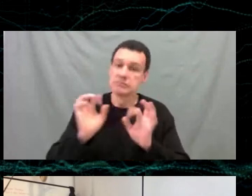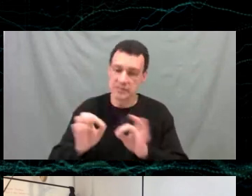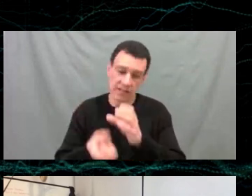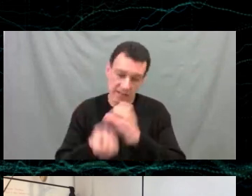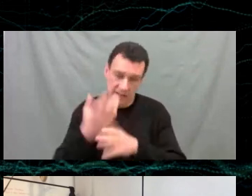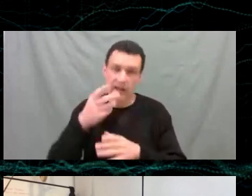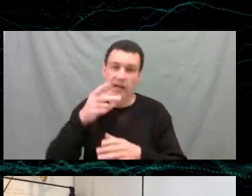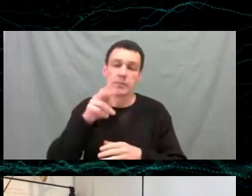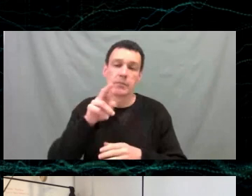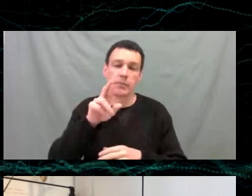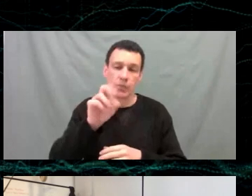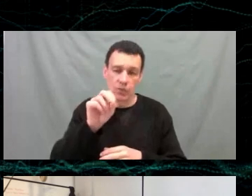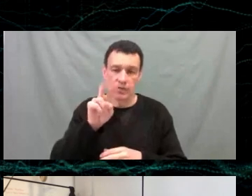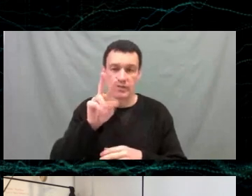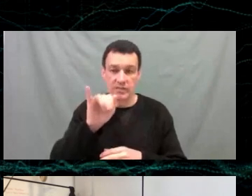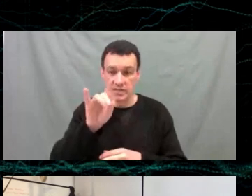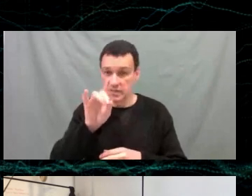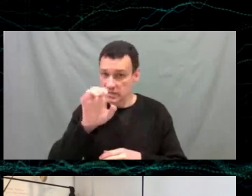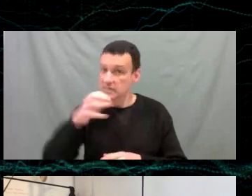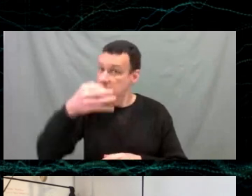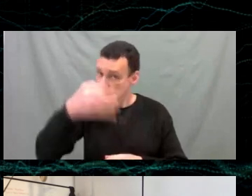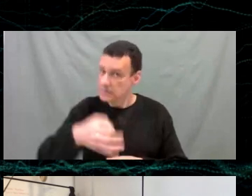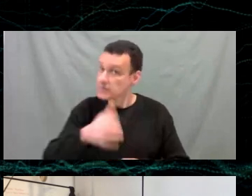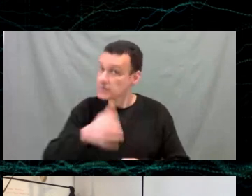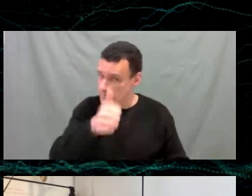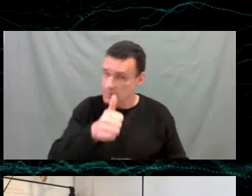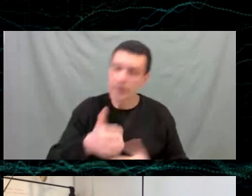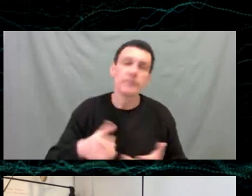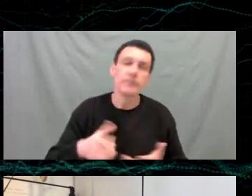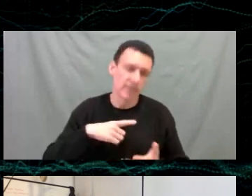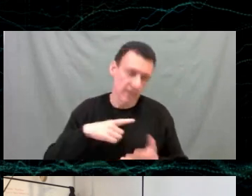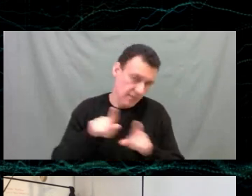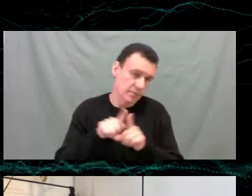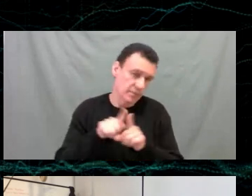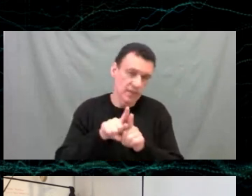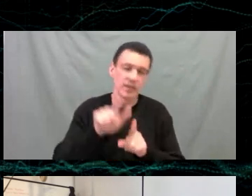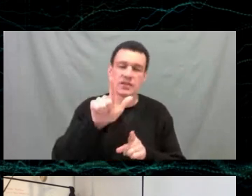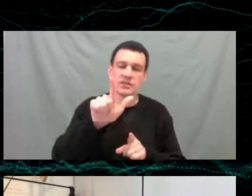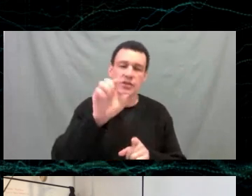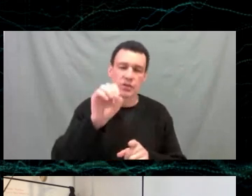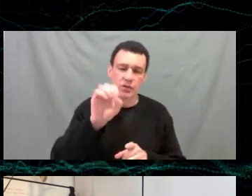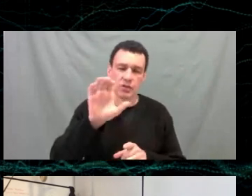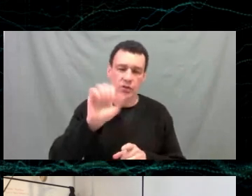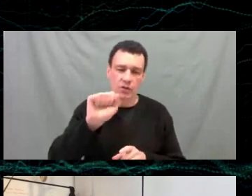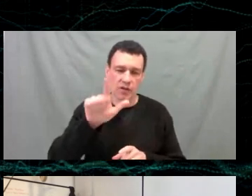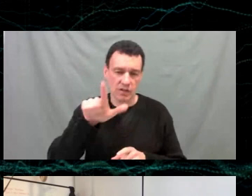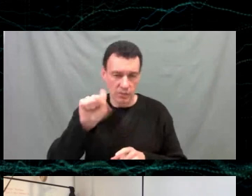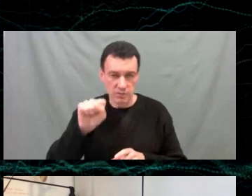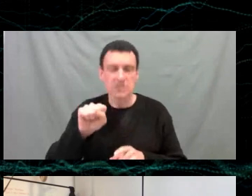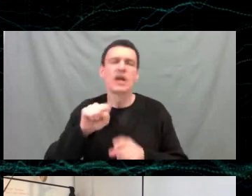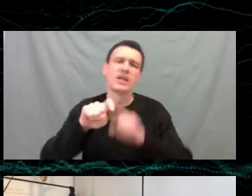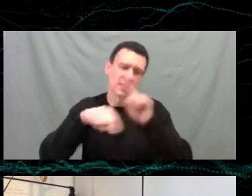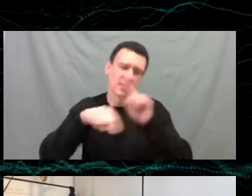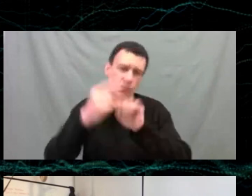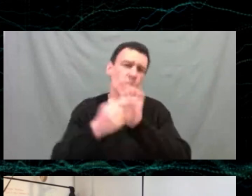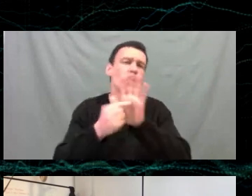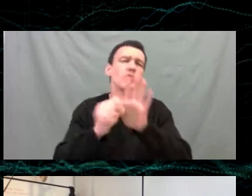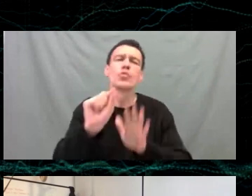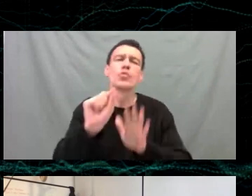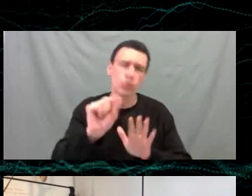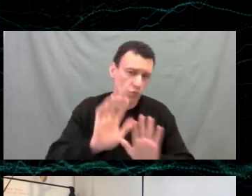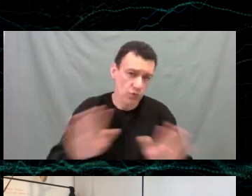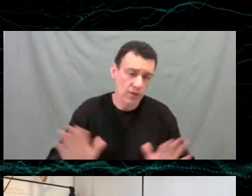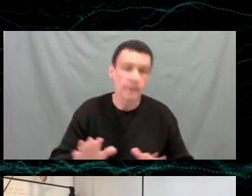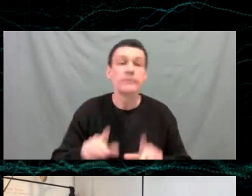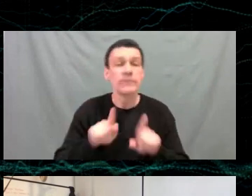remote state, bonitinho. A gente tem o locals, que depois eu vou mostrar para vocês o que que é essa coisa aqui do IAML decode. E a